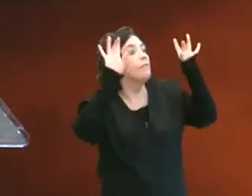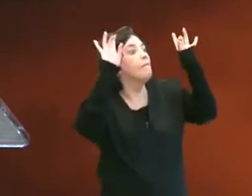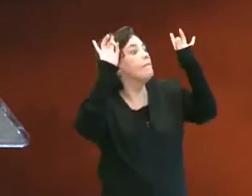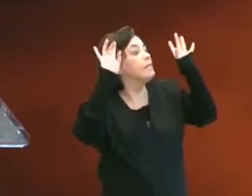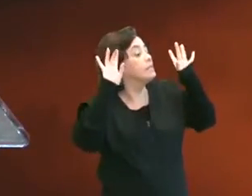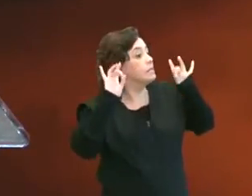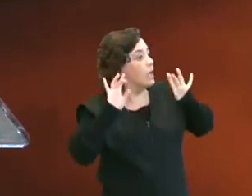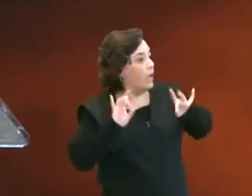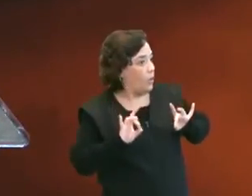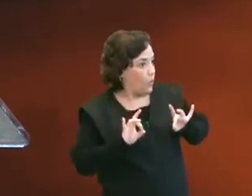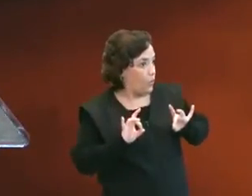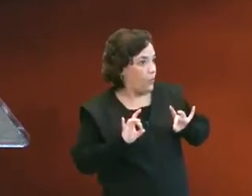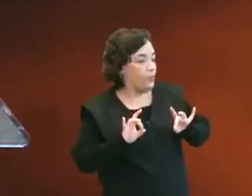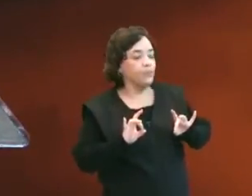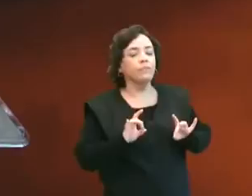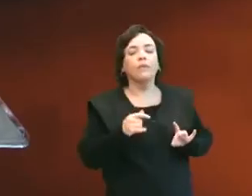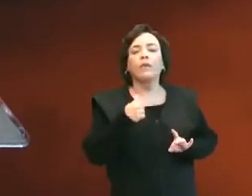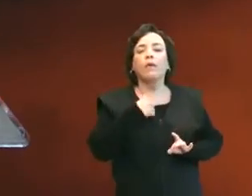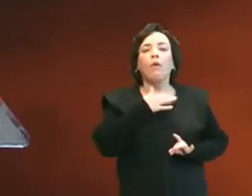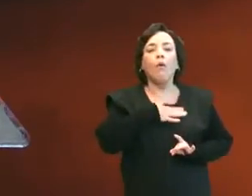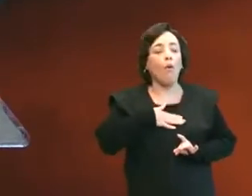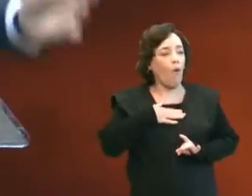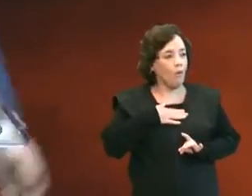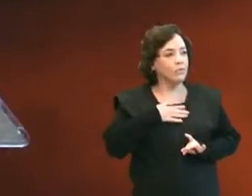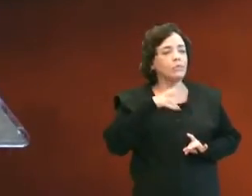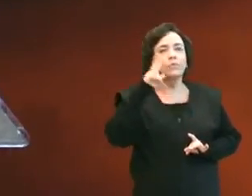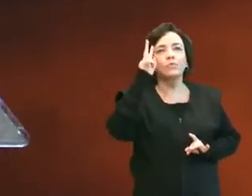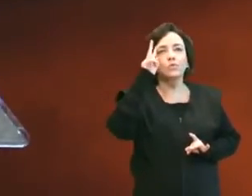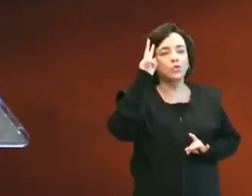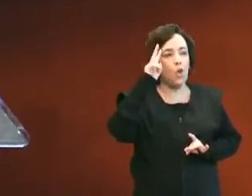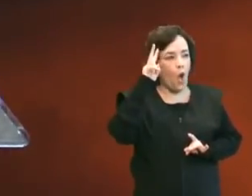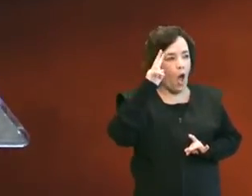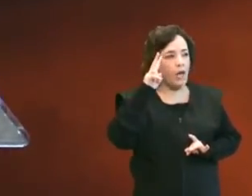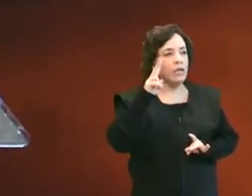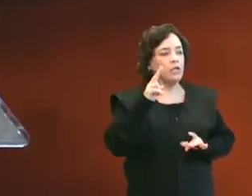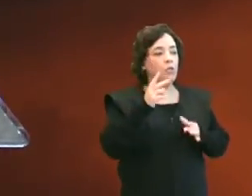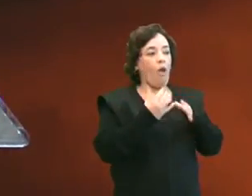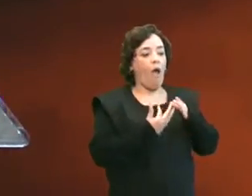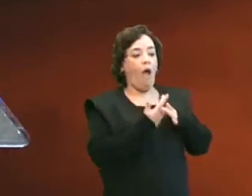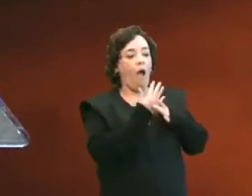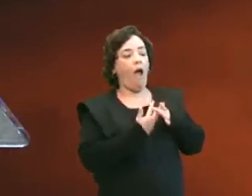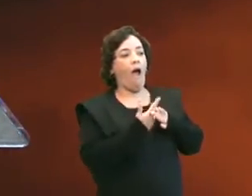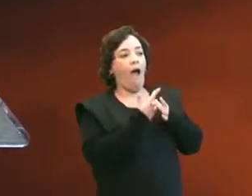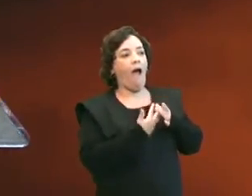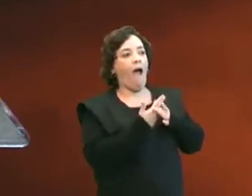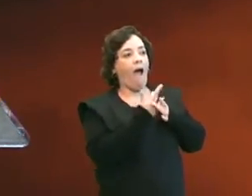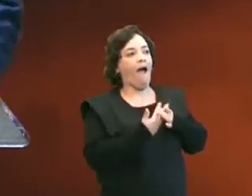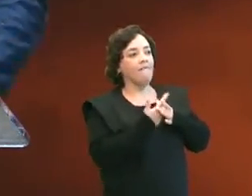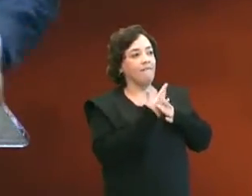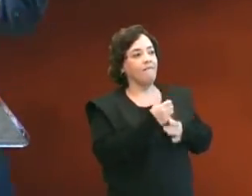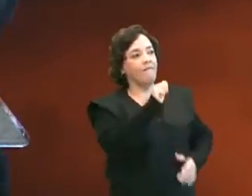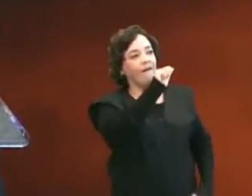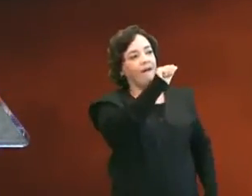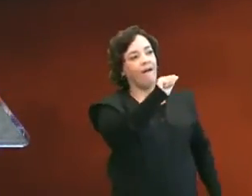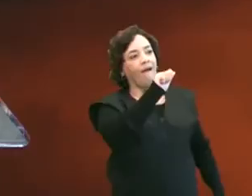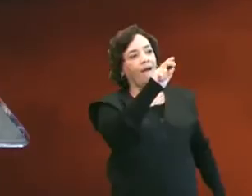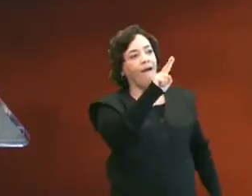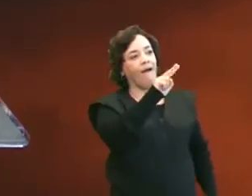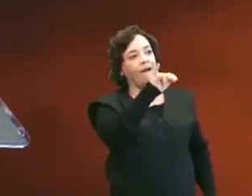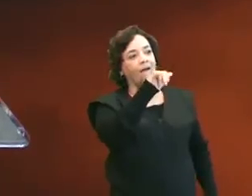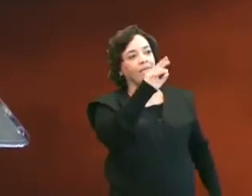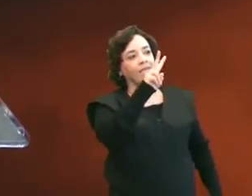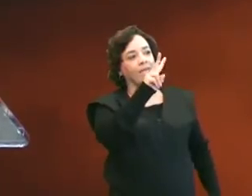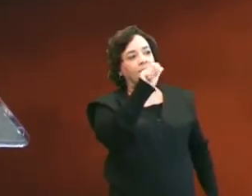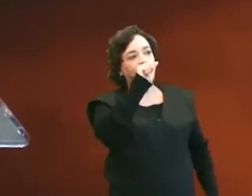especiais. Eu gosto das histórias dos avivamentos. Uma das histórias que eu gosto muito é do